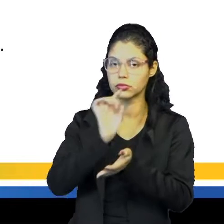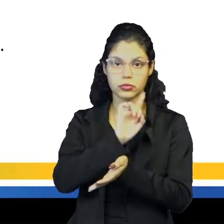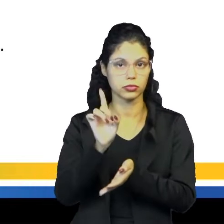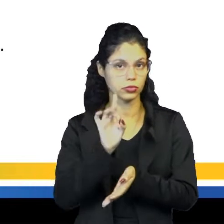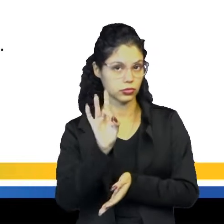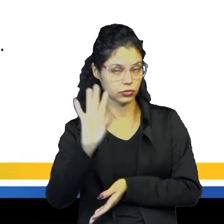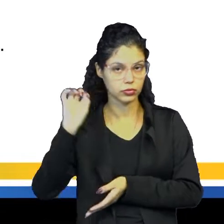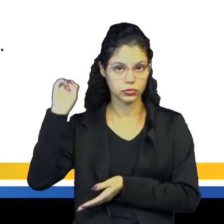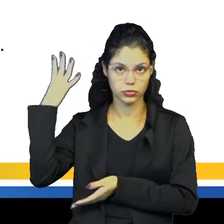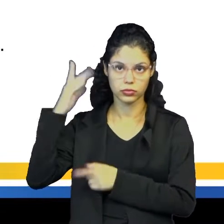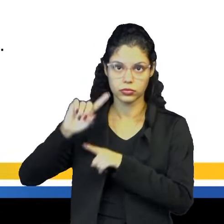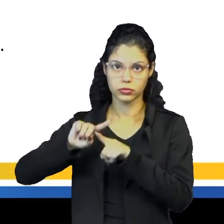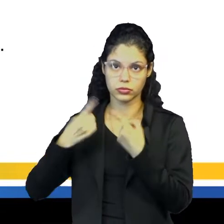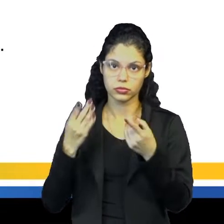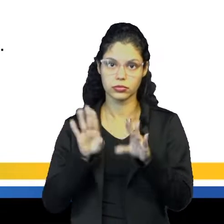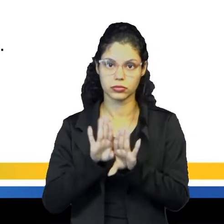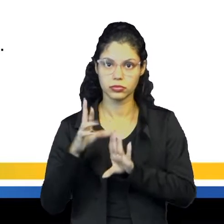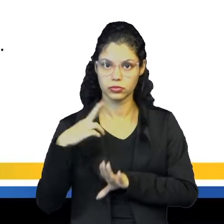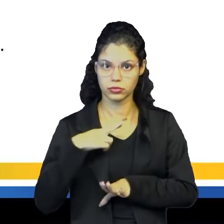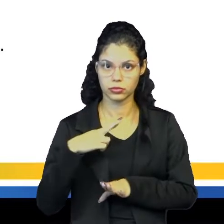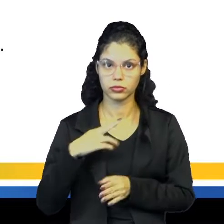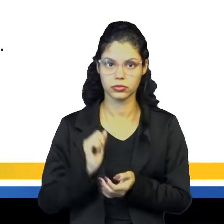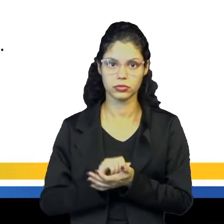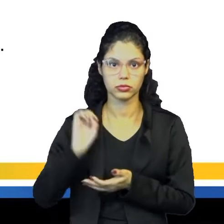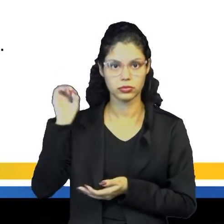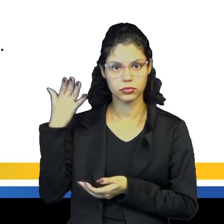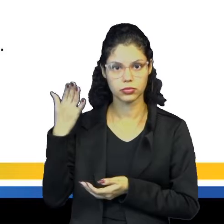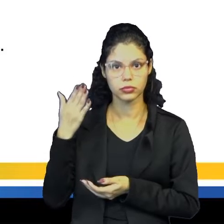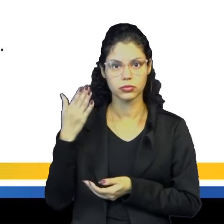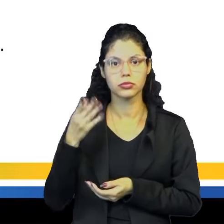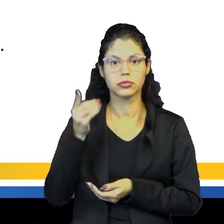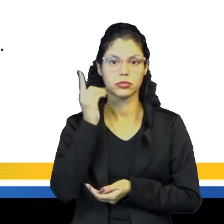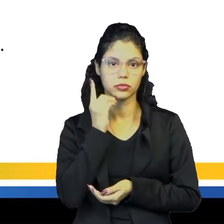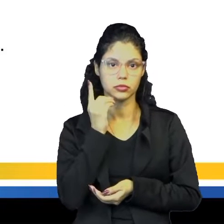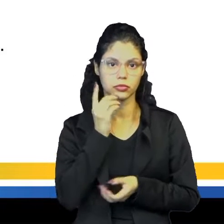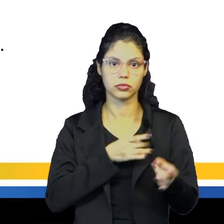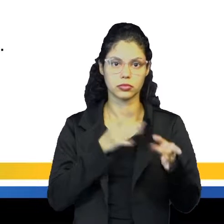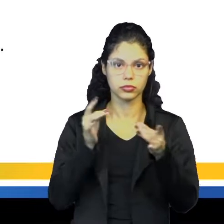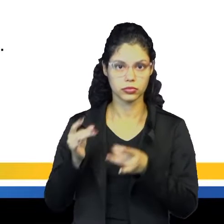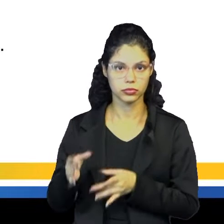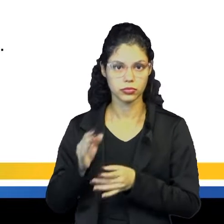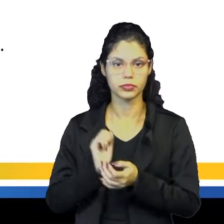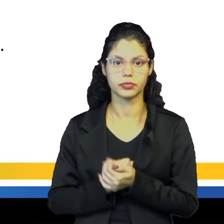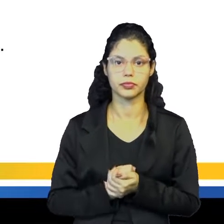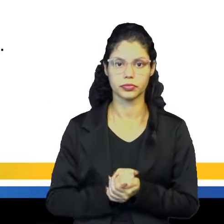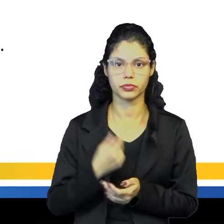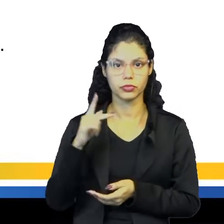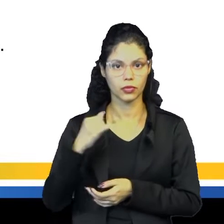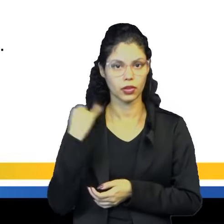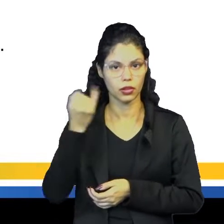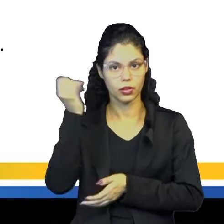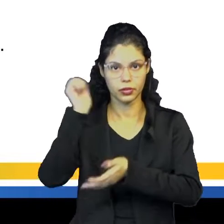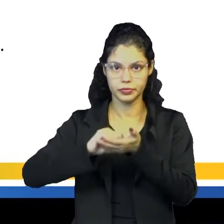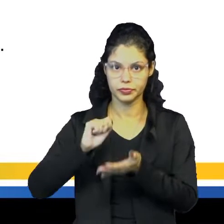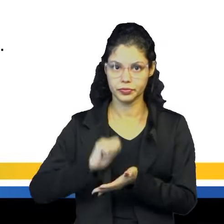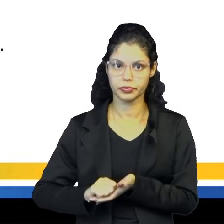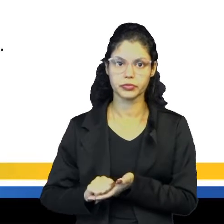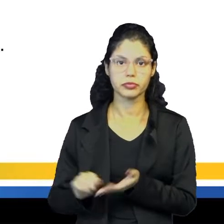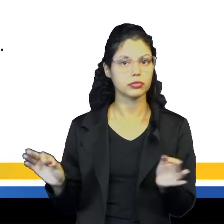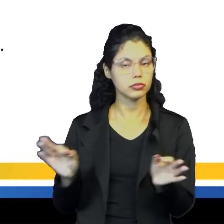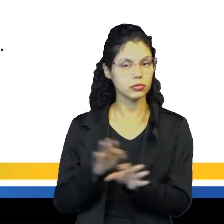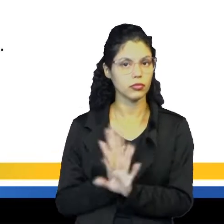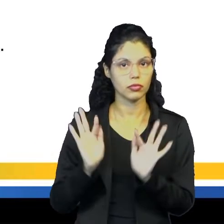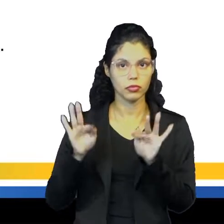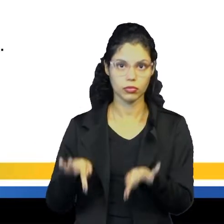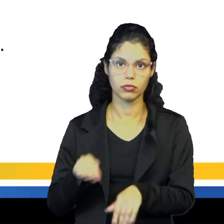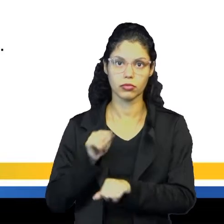só acontecimentos, mas particularmente operações primitivas de comércio. Dada a sua importância, a escrita marca o